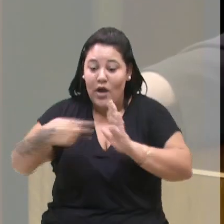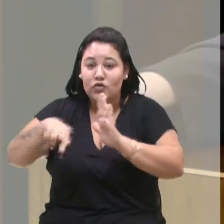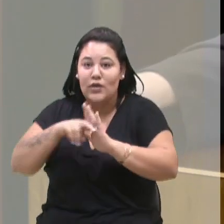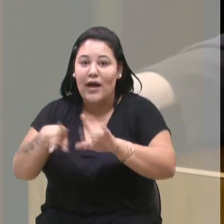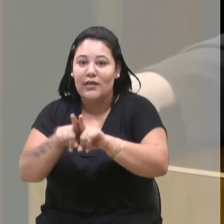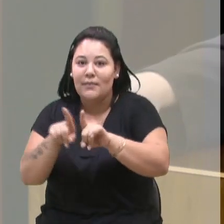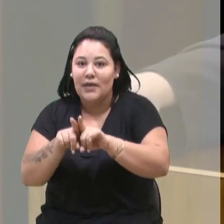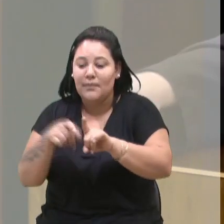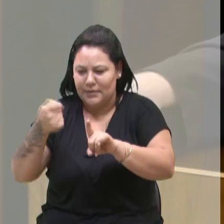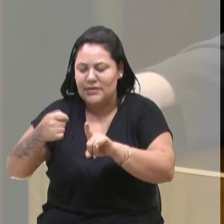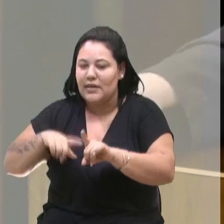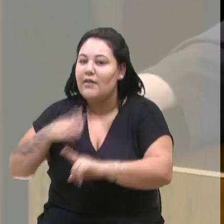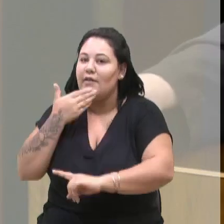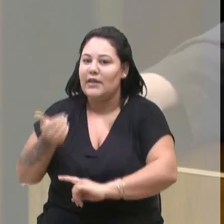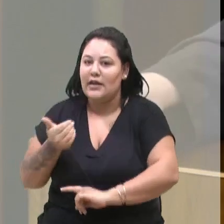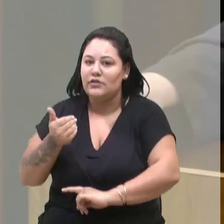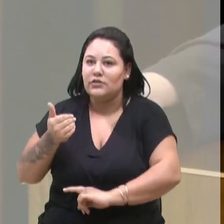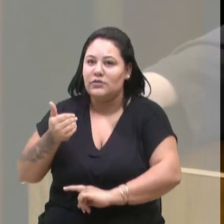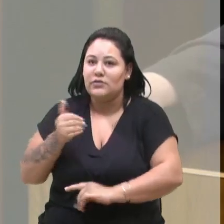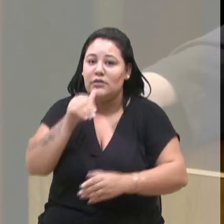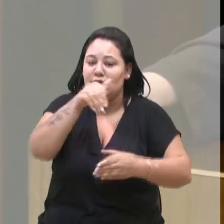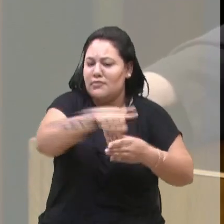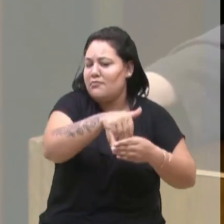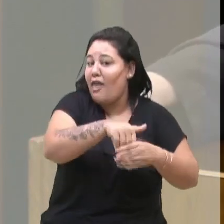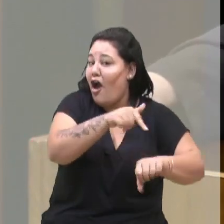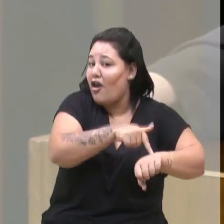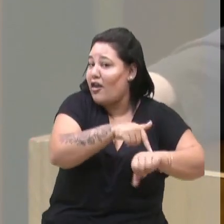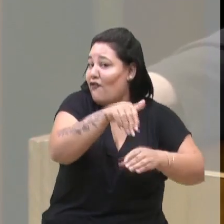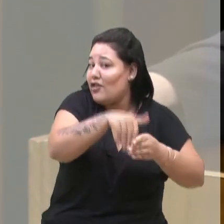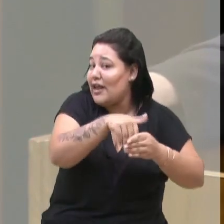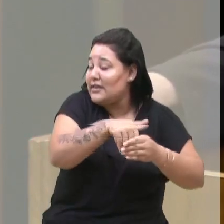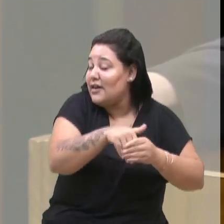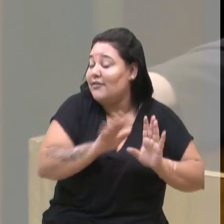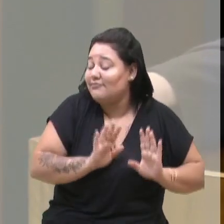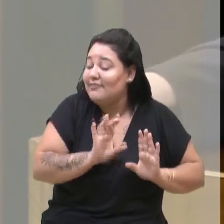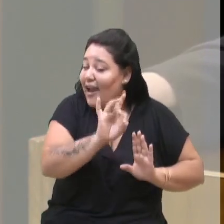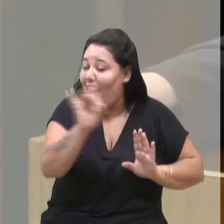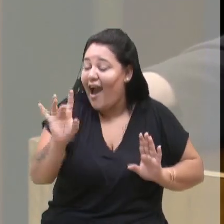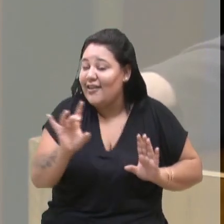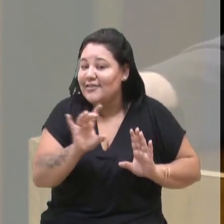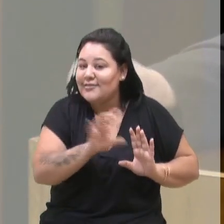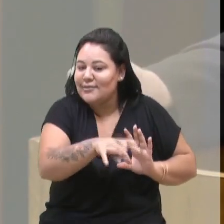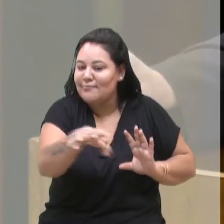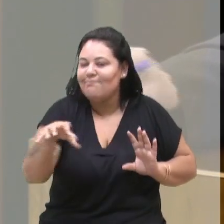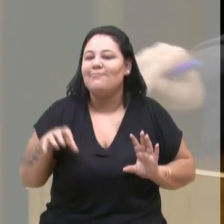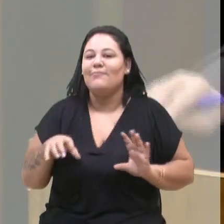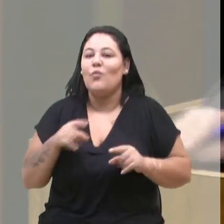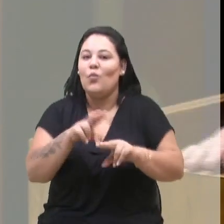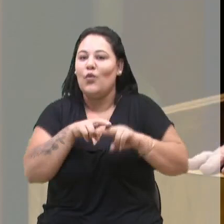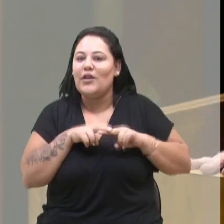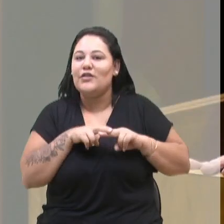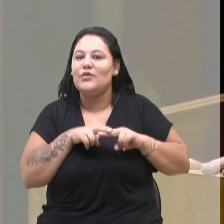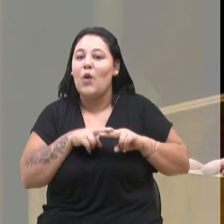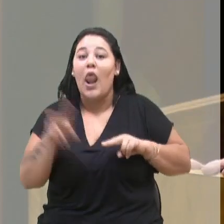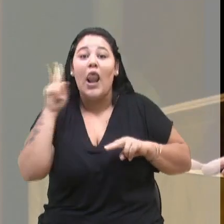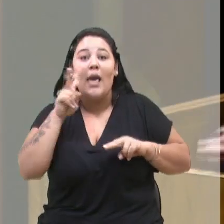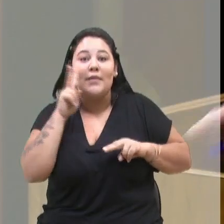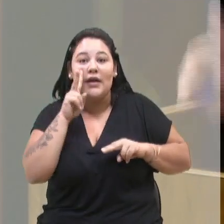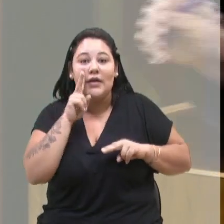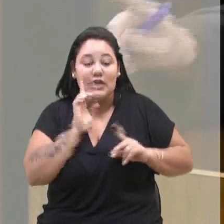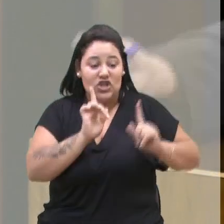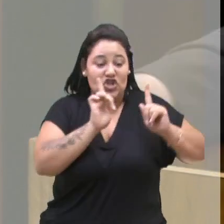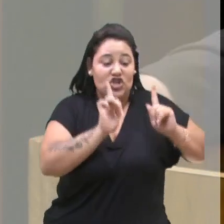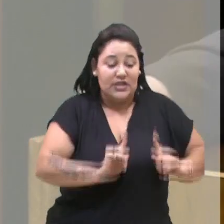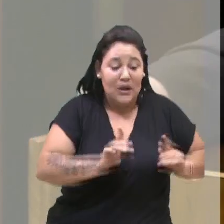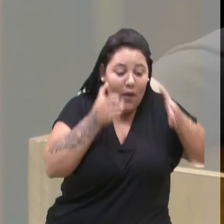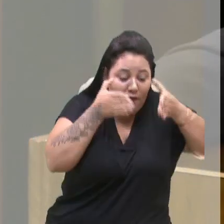será recompensado, nas urnas, ou, enfim, em cada setor. Por isso que, lembre-se que gestão é foco